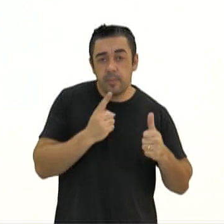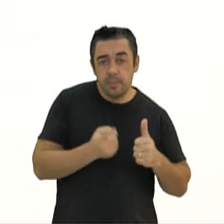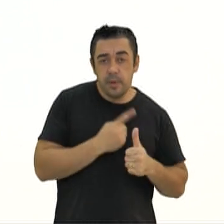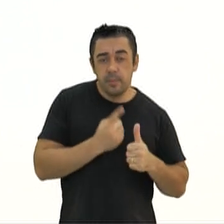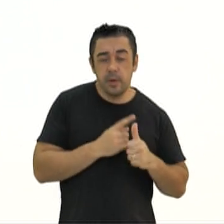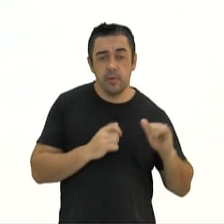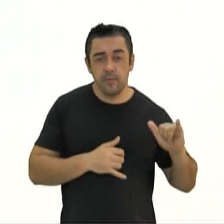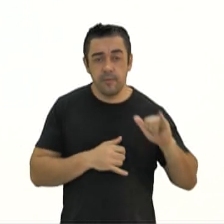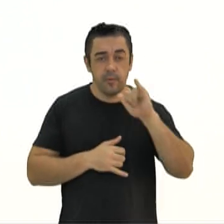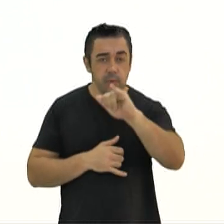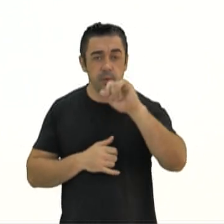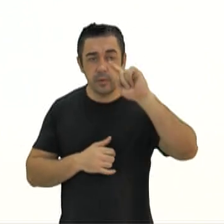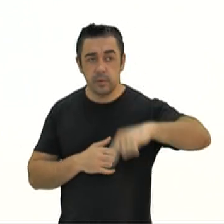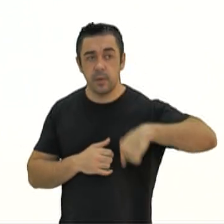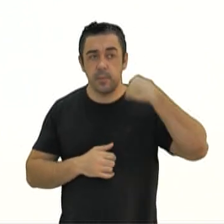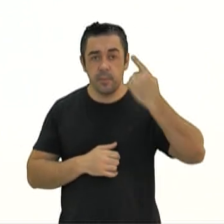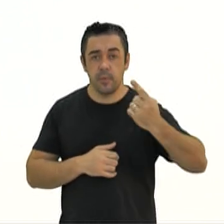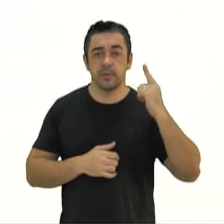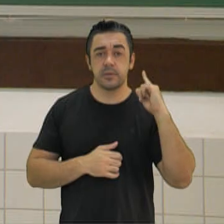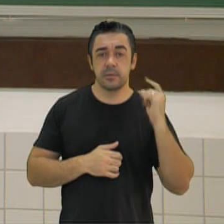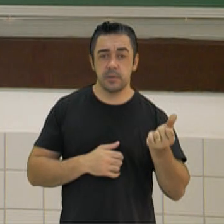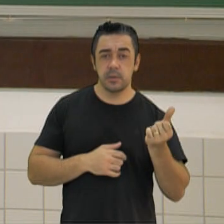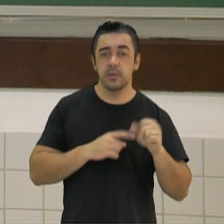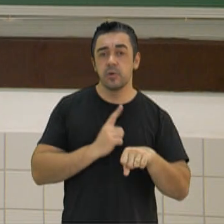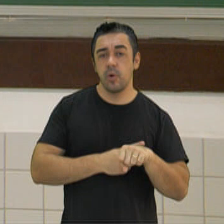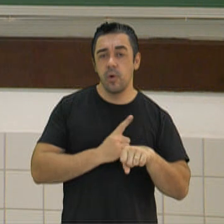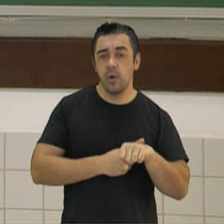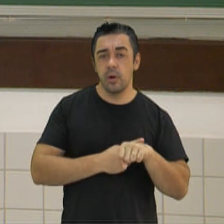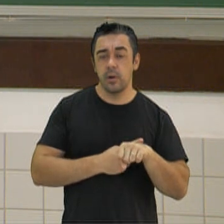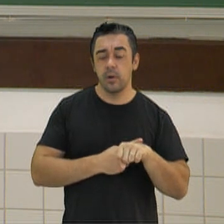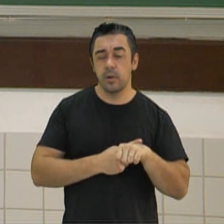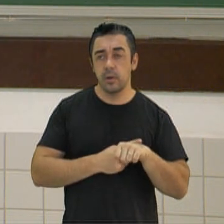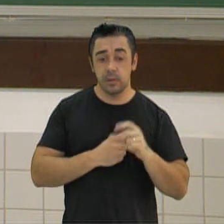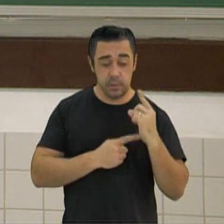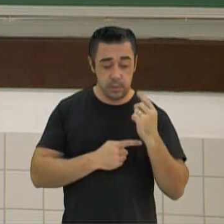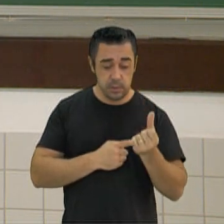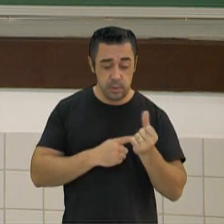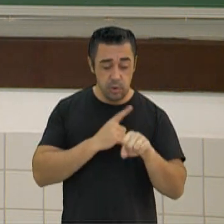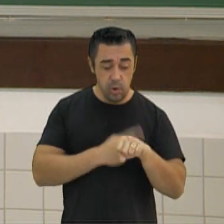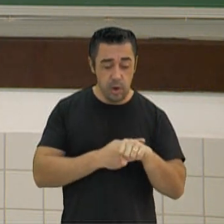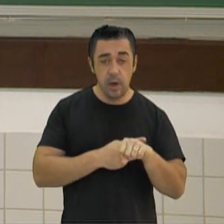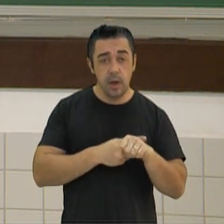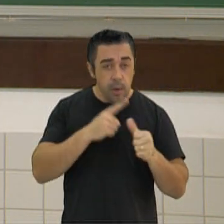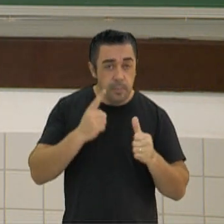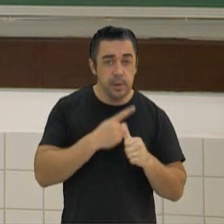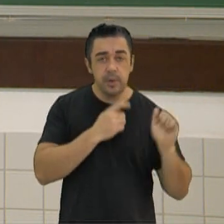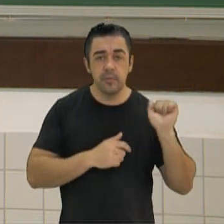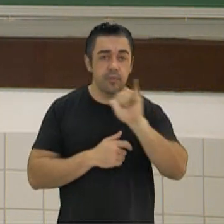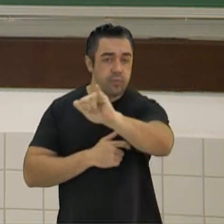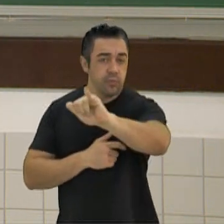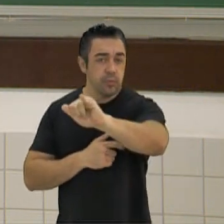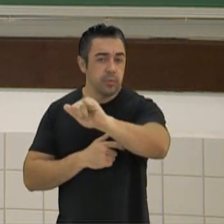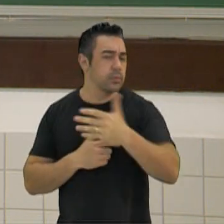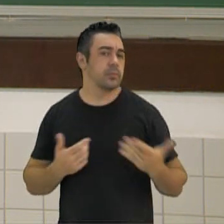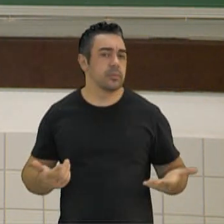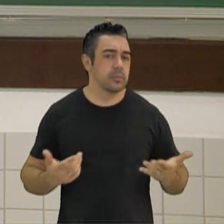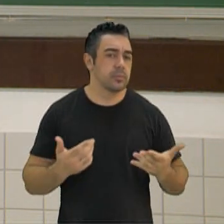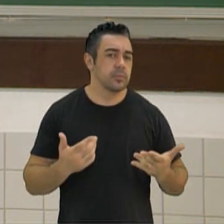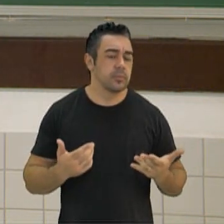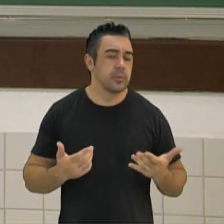voo após as 16 horas? Que horário, depois das 16 horas, nós temos o primeiro voo? Então,